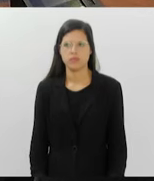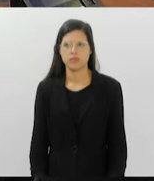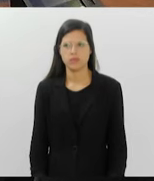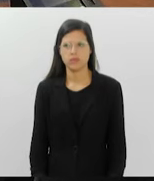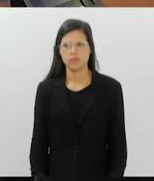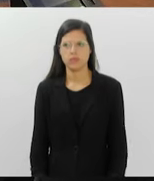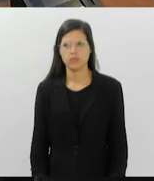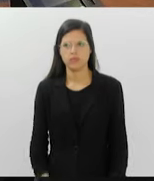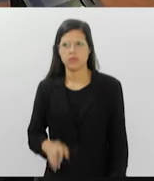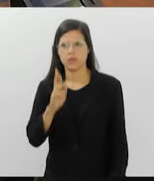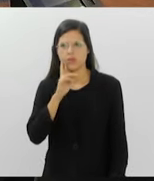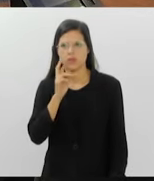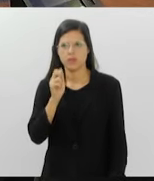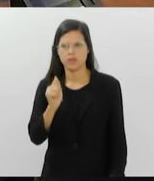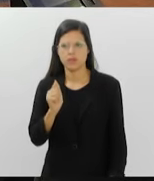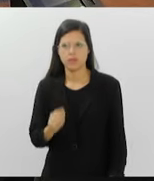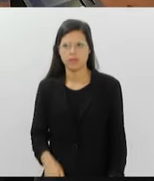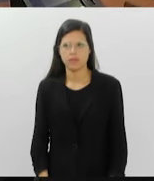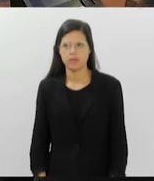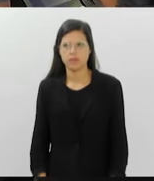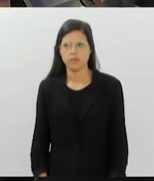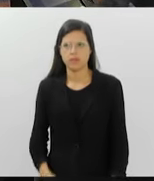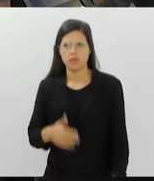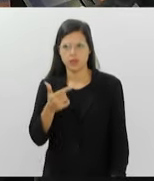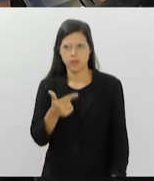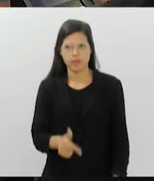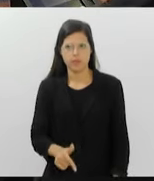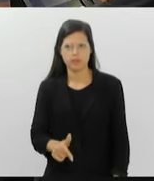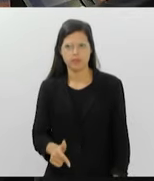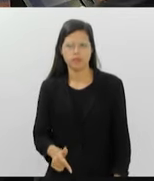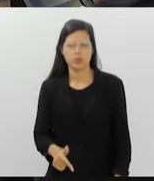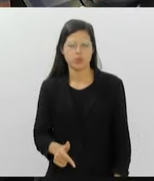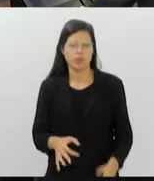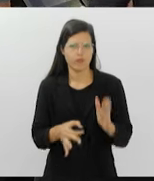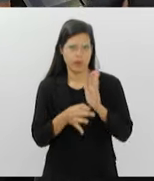Ô Amorim, repete aqui o parecer aqui para a gente, só para